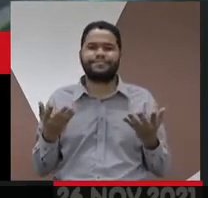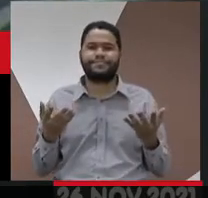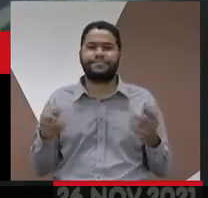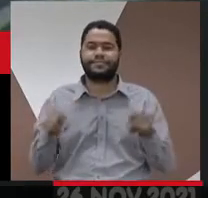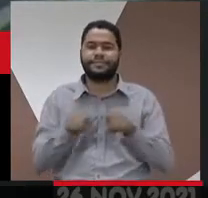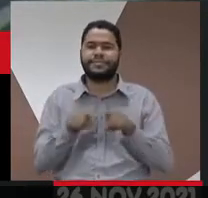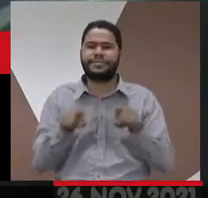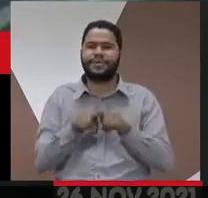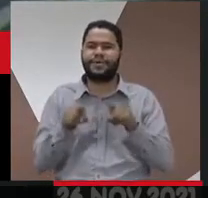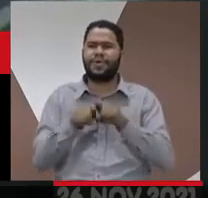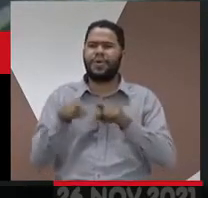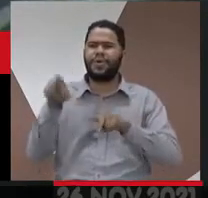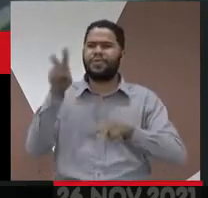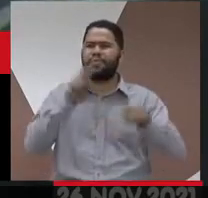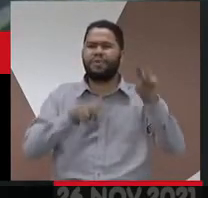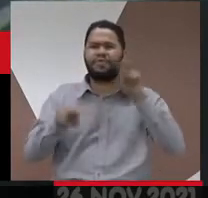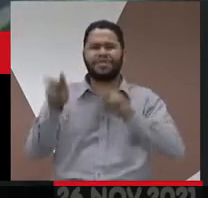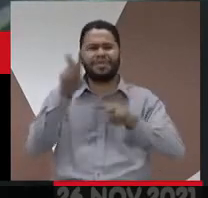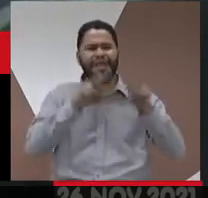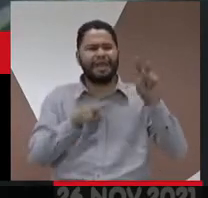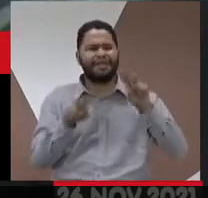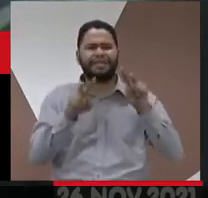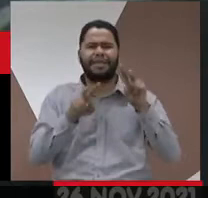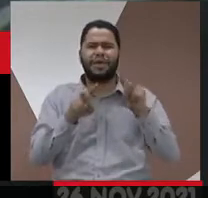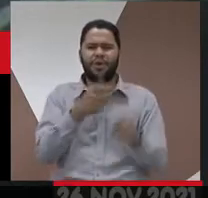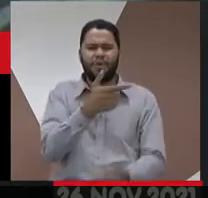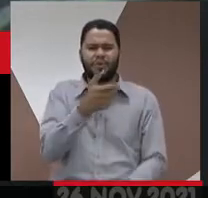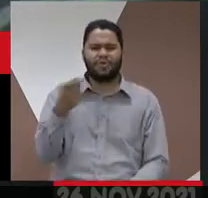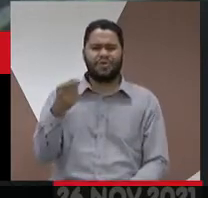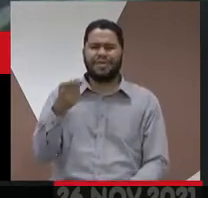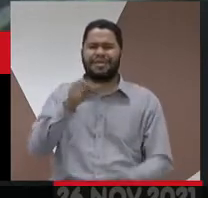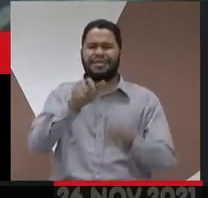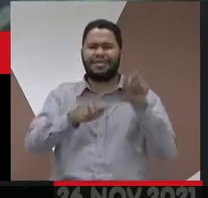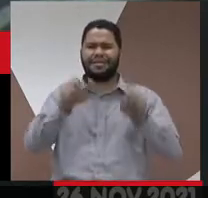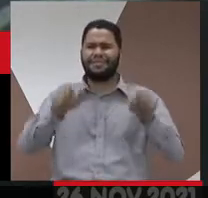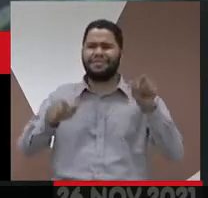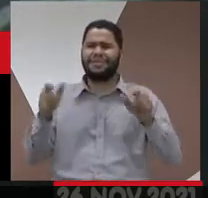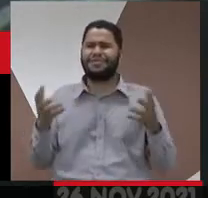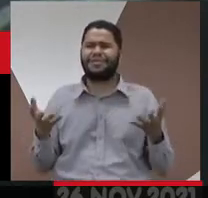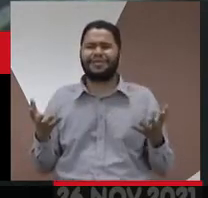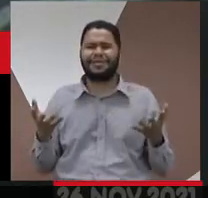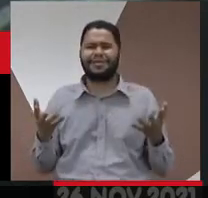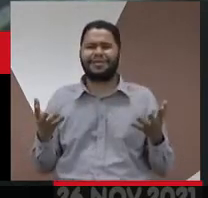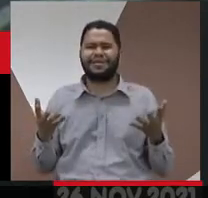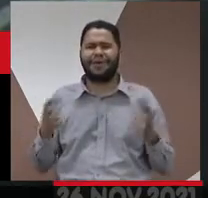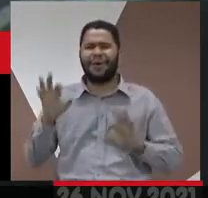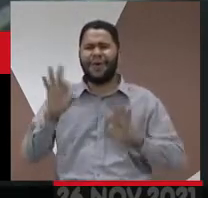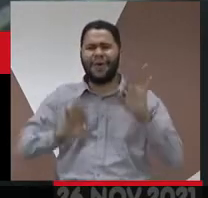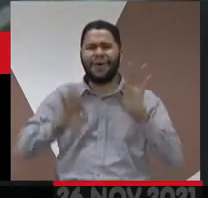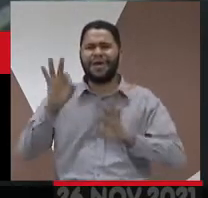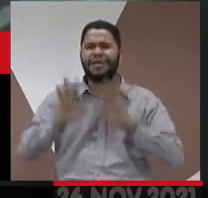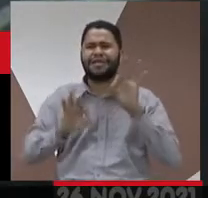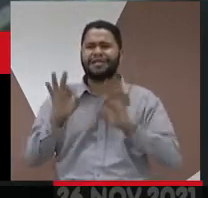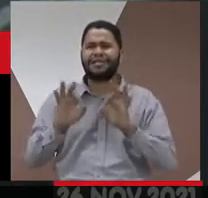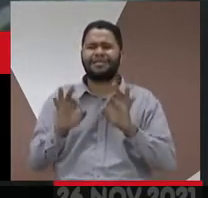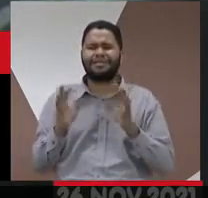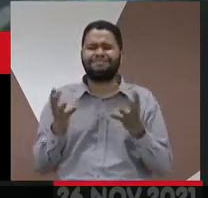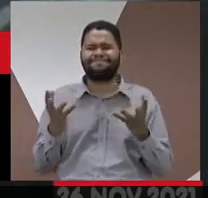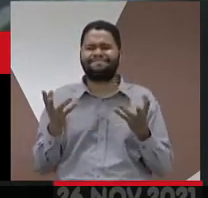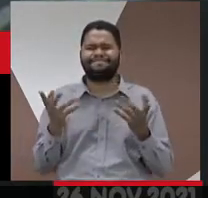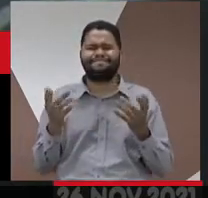uma ventilação, 200 pessoas, a CEINFRA organizou com um único microfone.